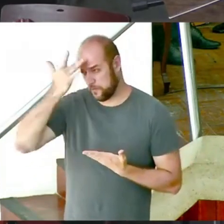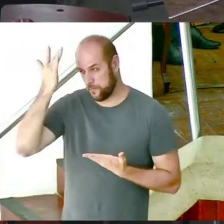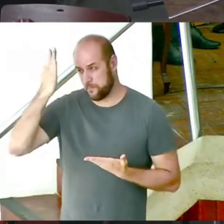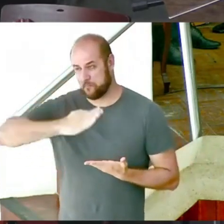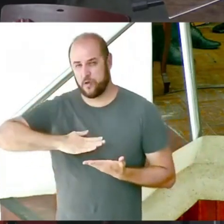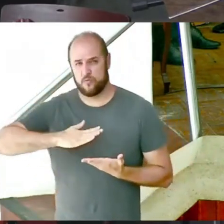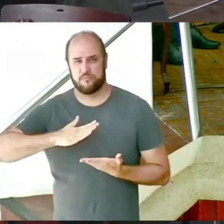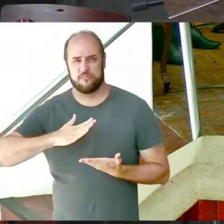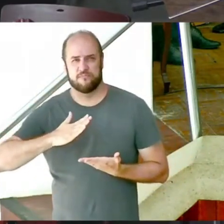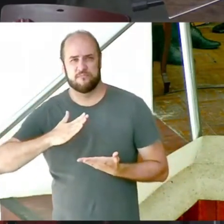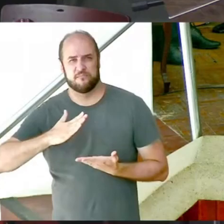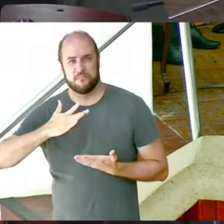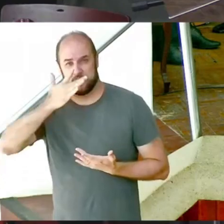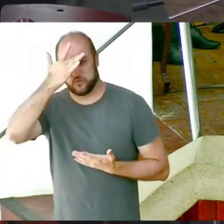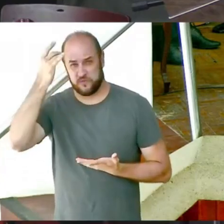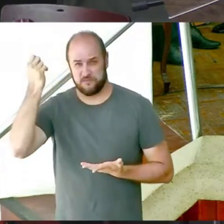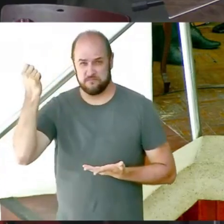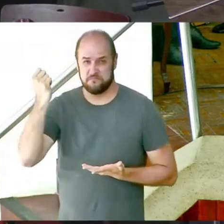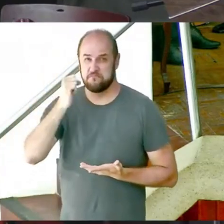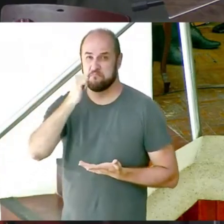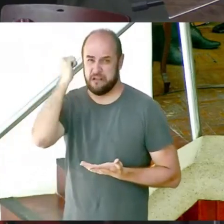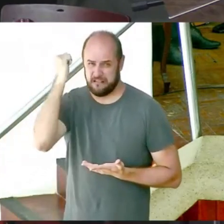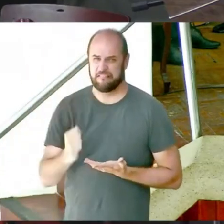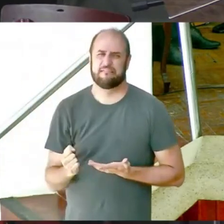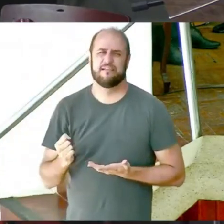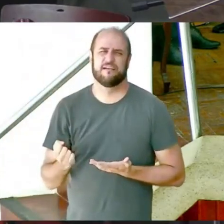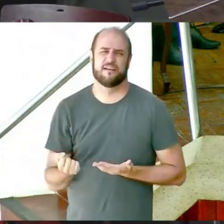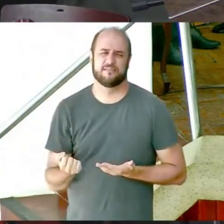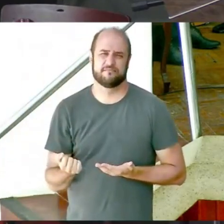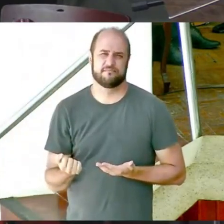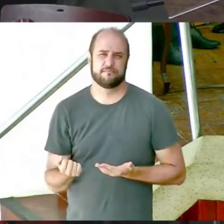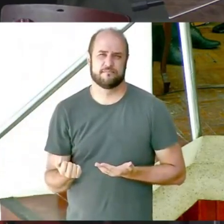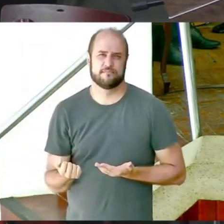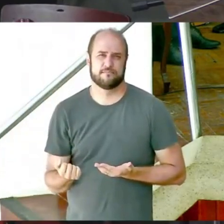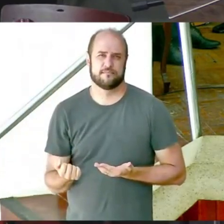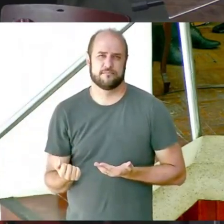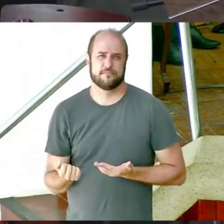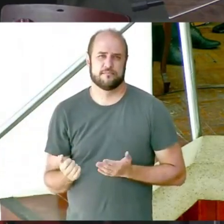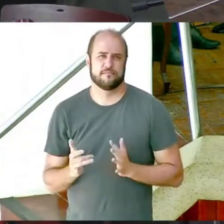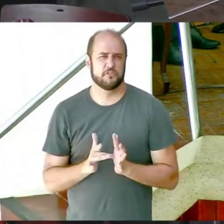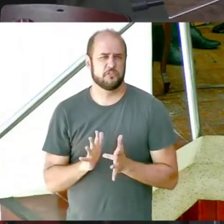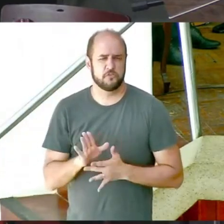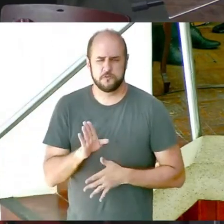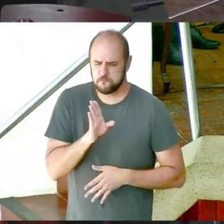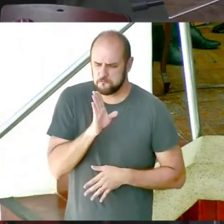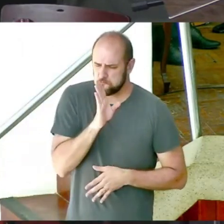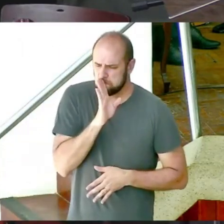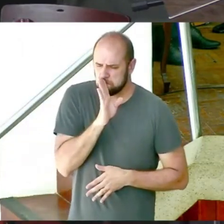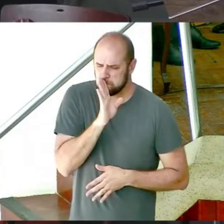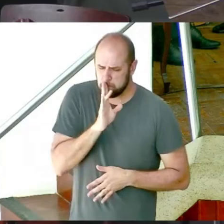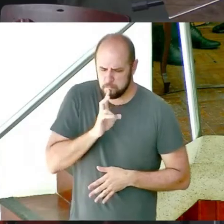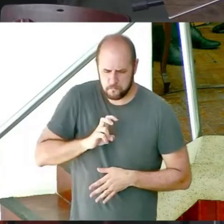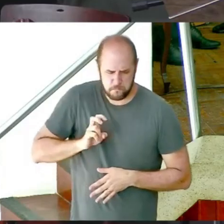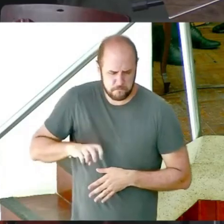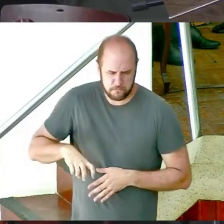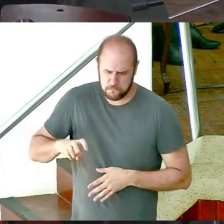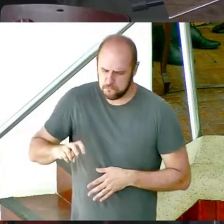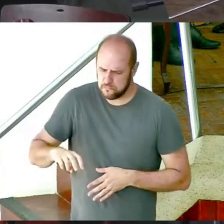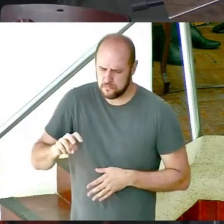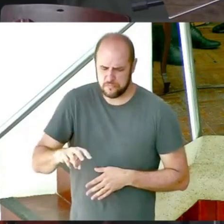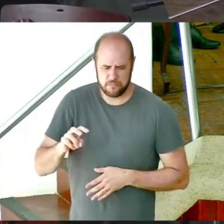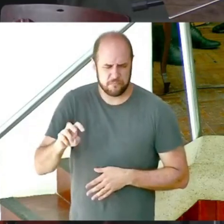seus tosquiadores. E ele, como ovelha muda, caminha para o suplício da